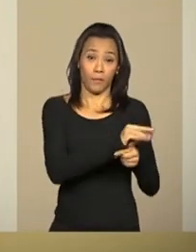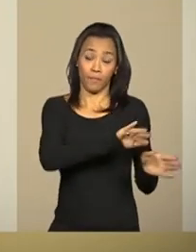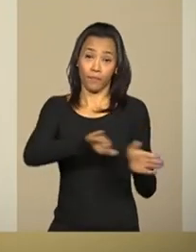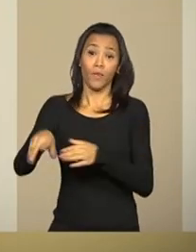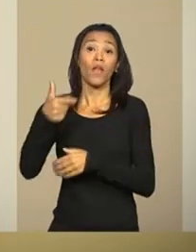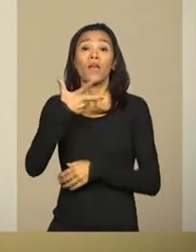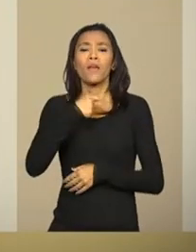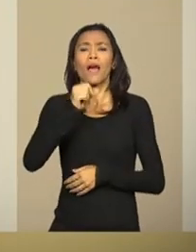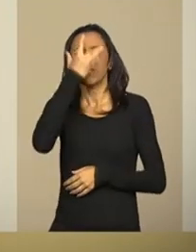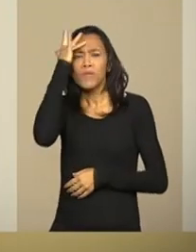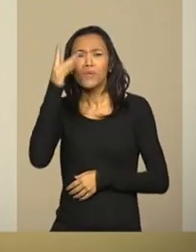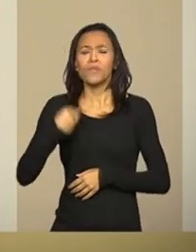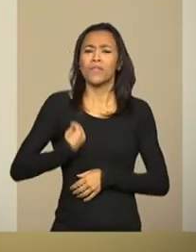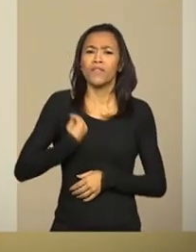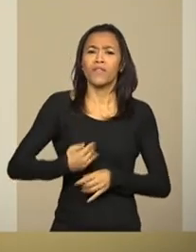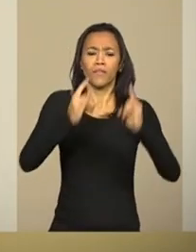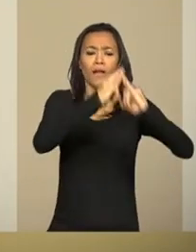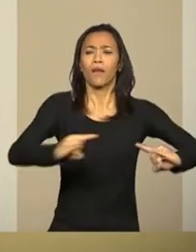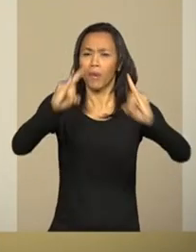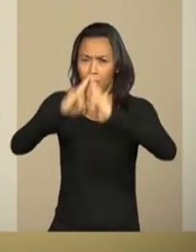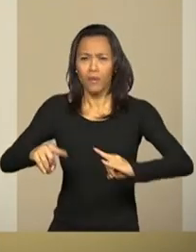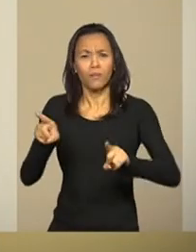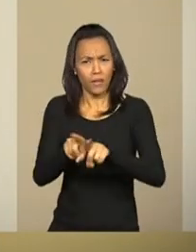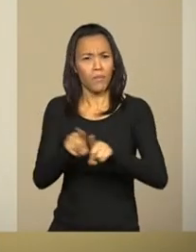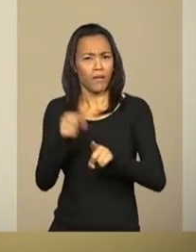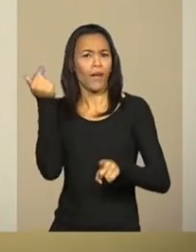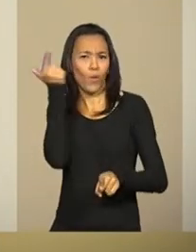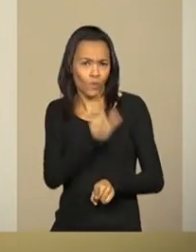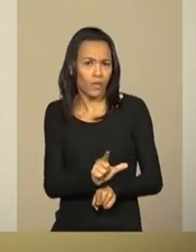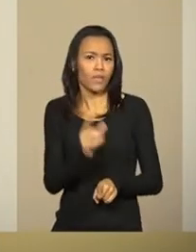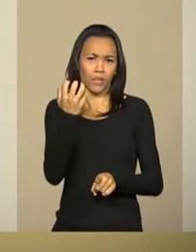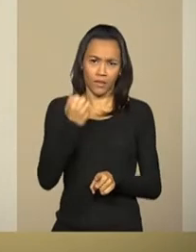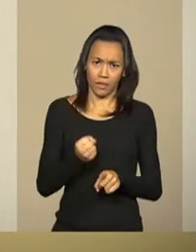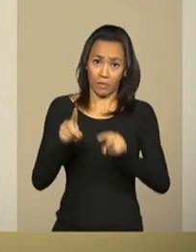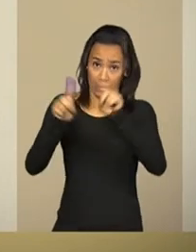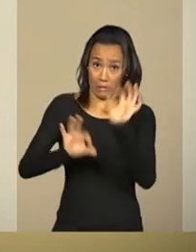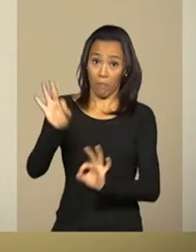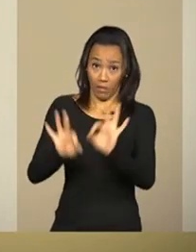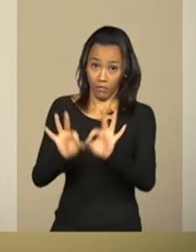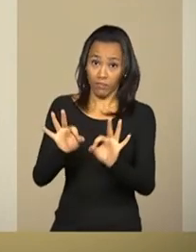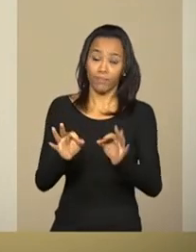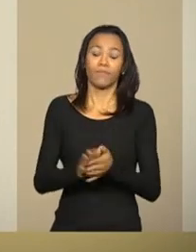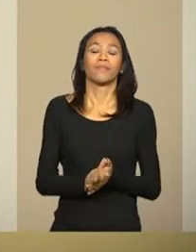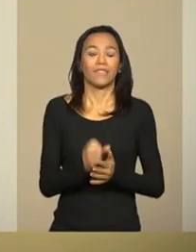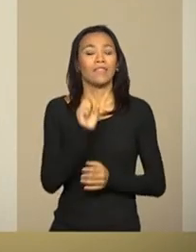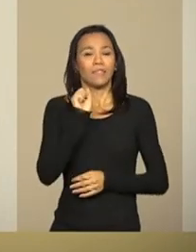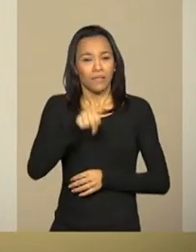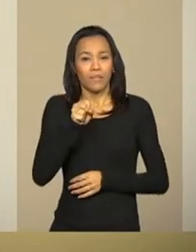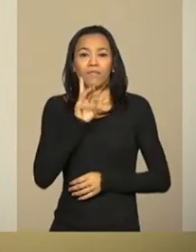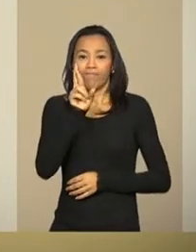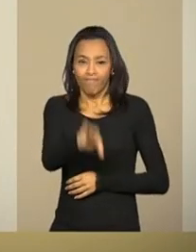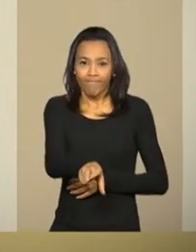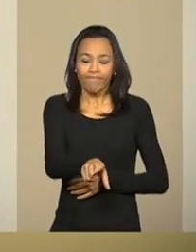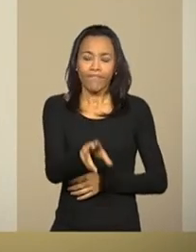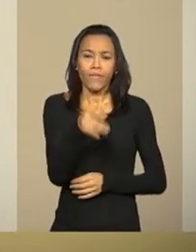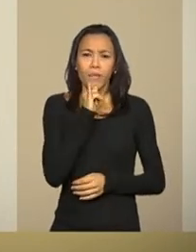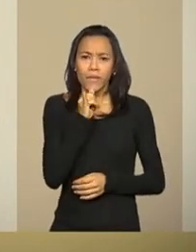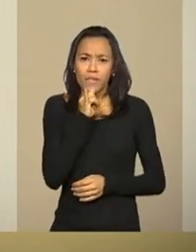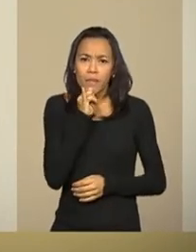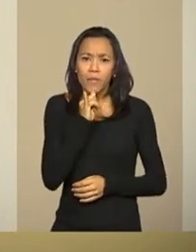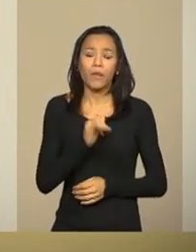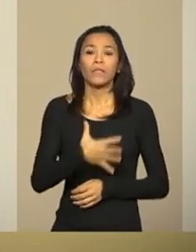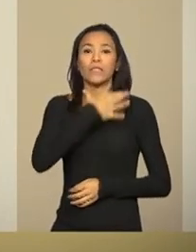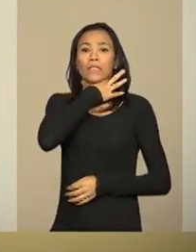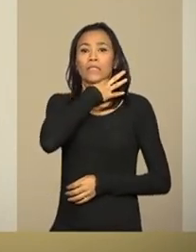da reforma agrária também serão beneficiados pelo Plano Safra da Agricultura Familiar, presidenta? Sem dúvida, Luciano. Por exemplo, as dívidas